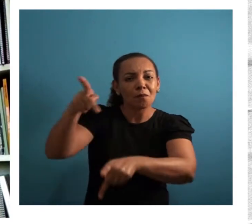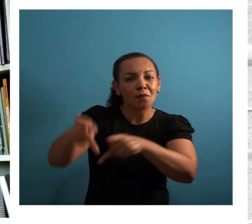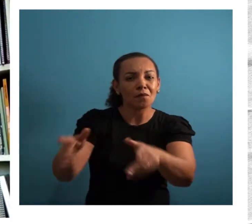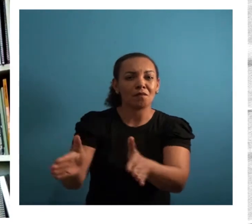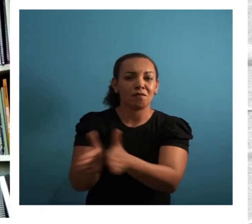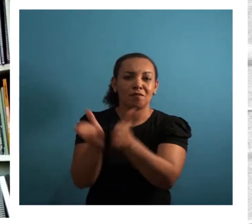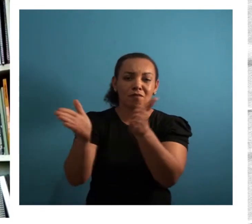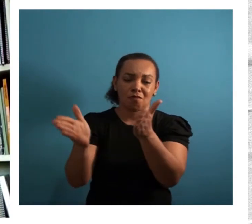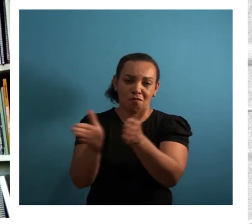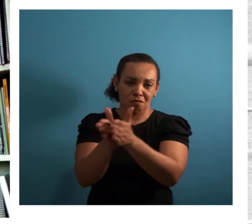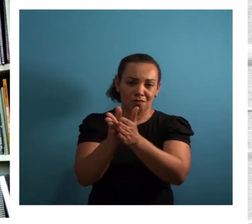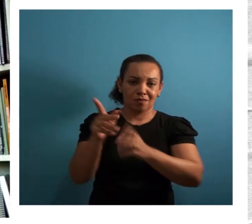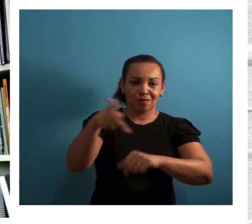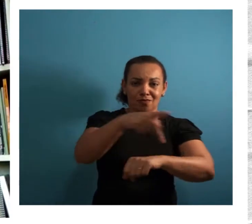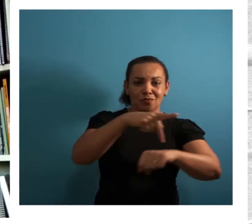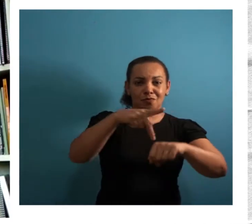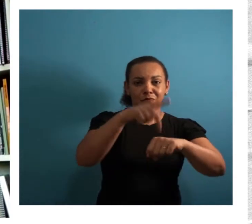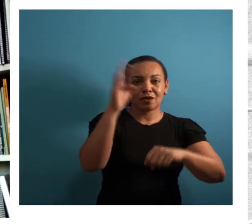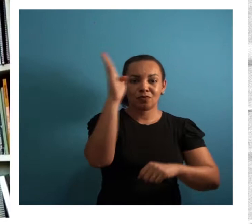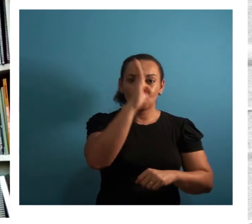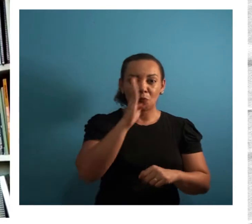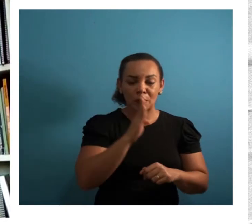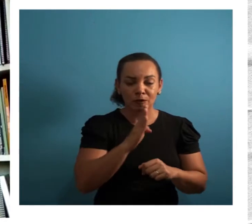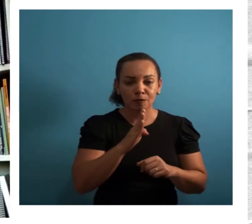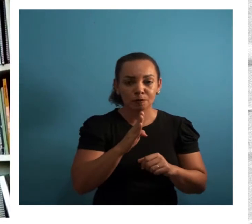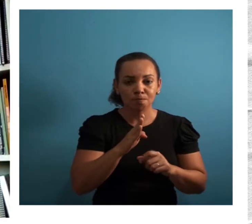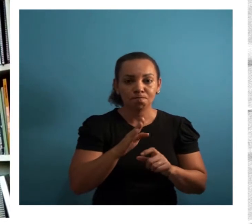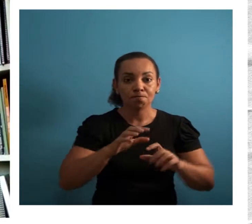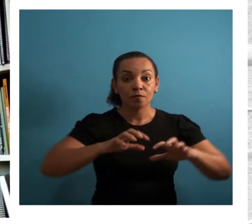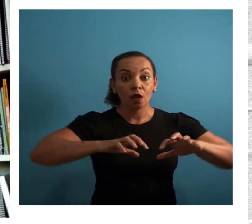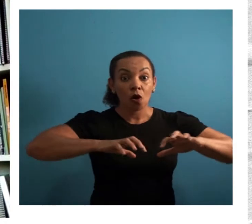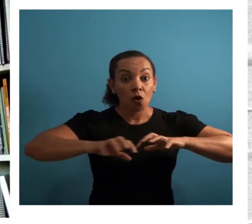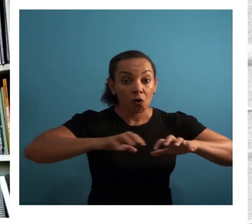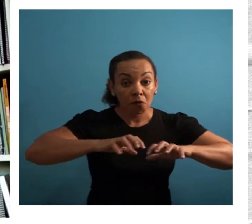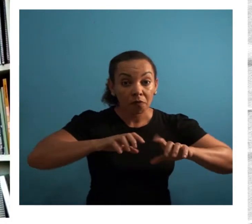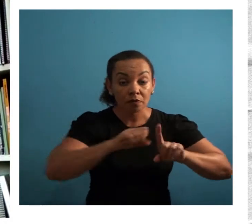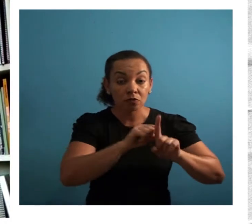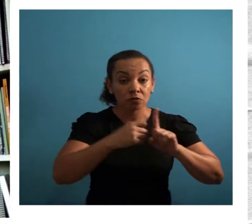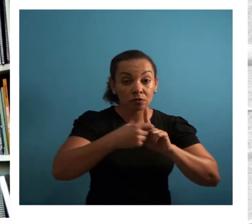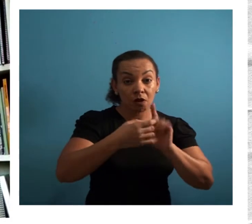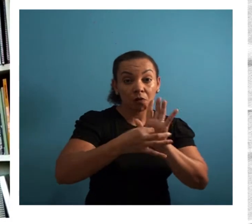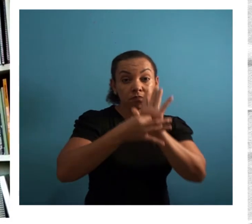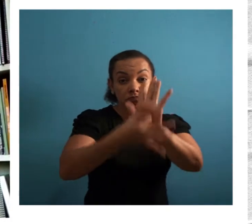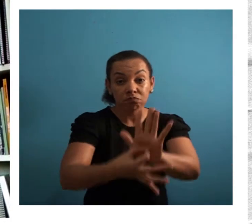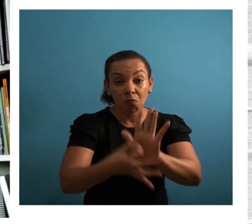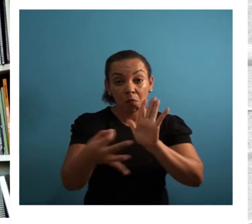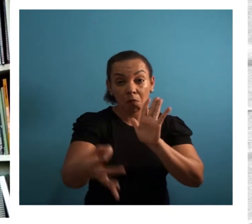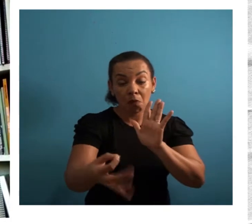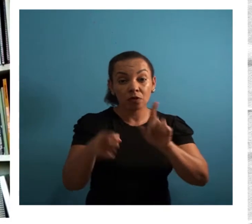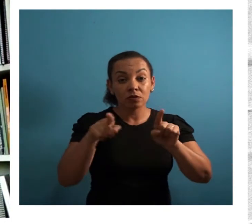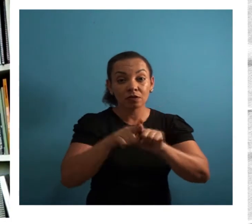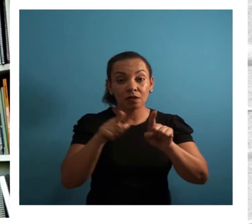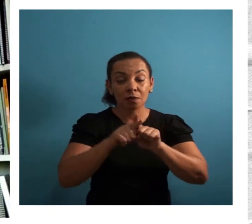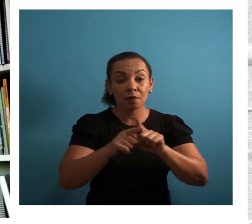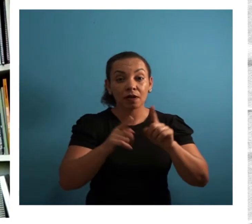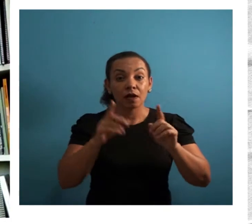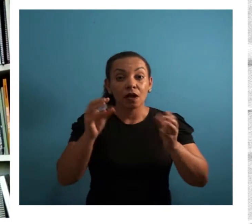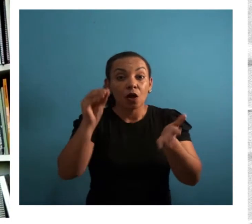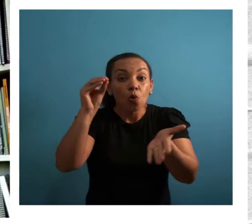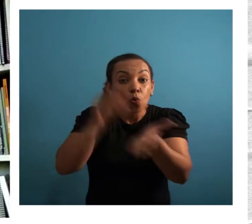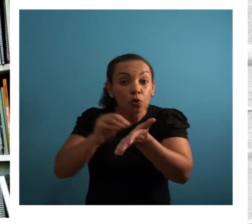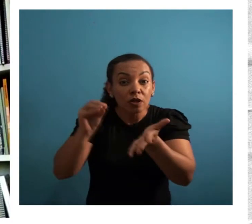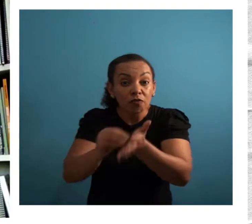pelo estado brasileiro denuncio também as dívidas sociais que esse estado